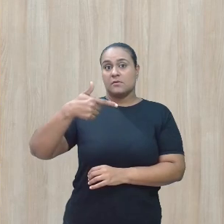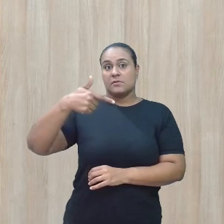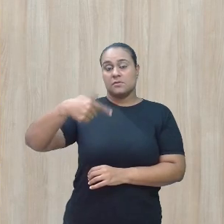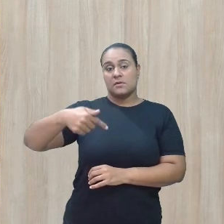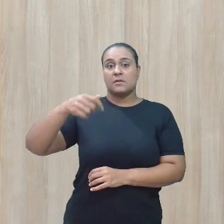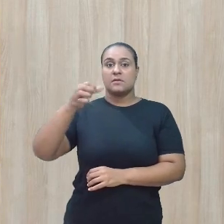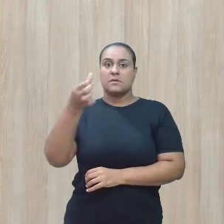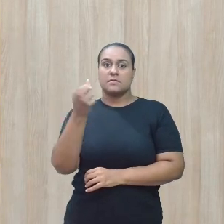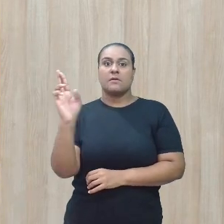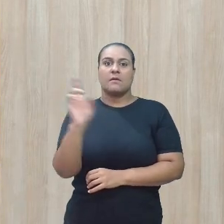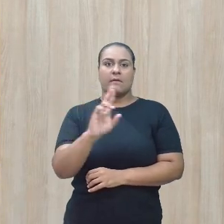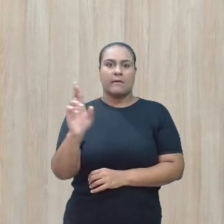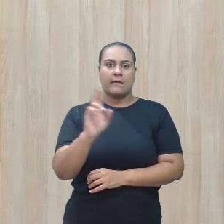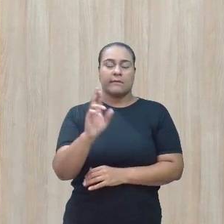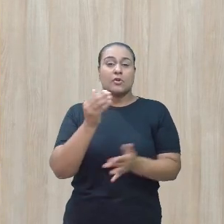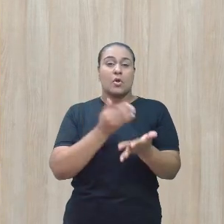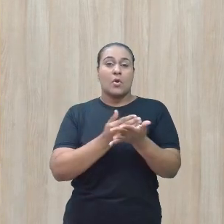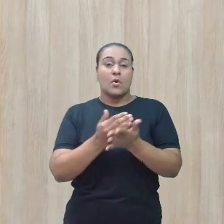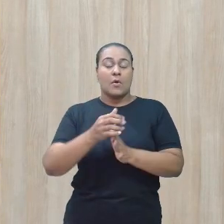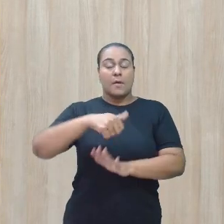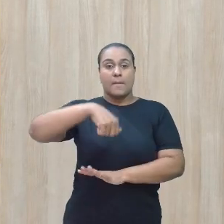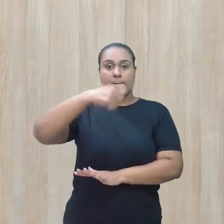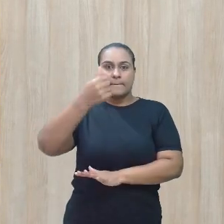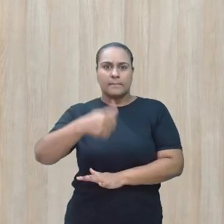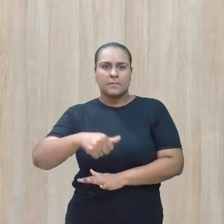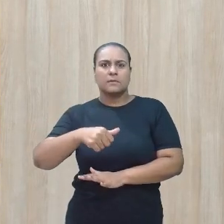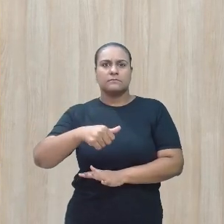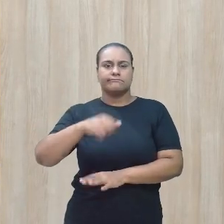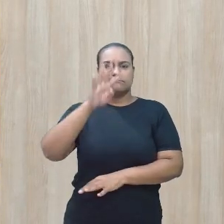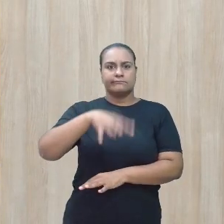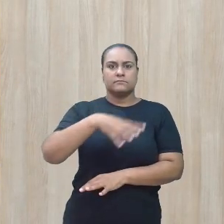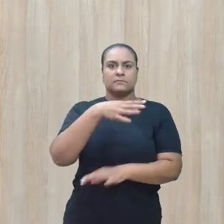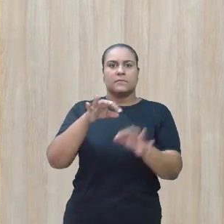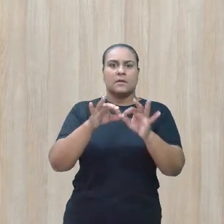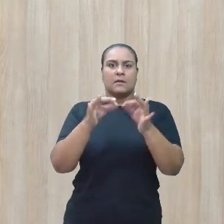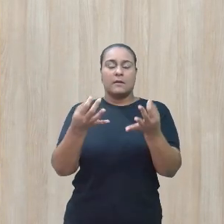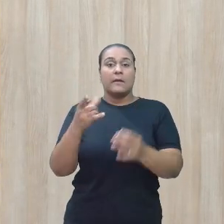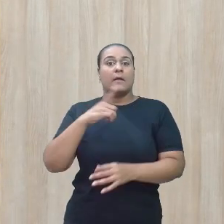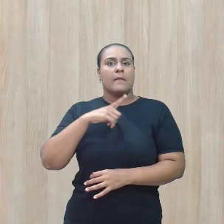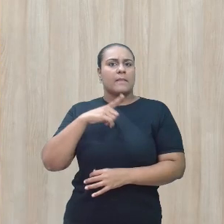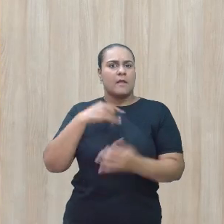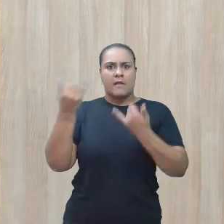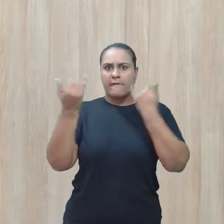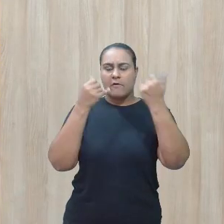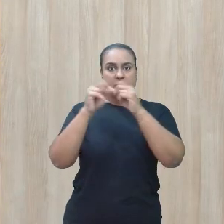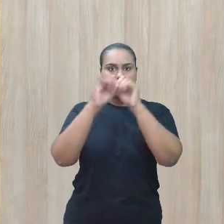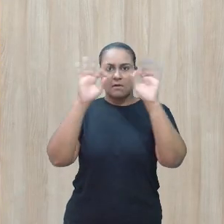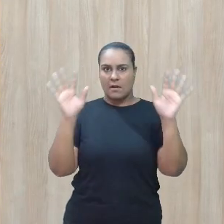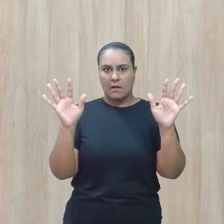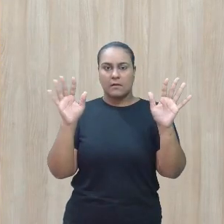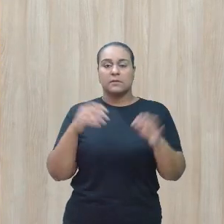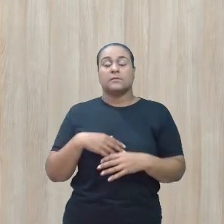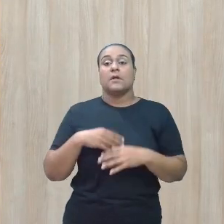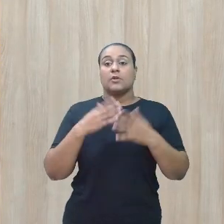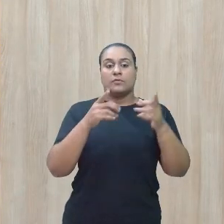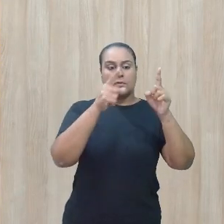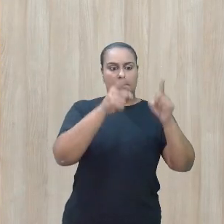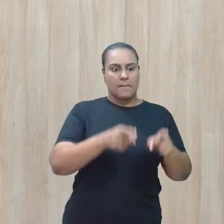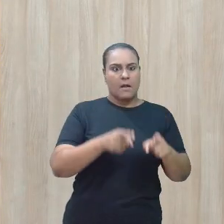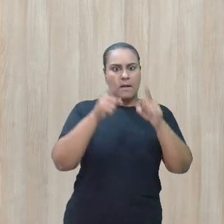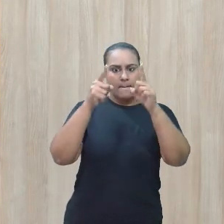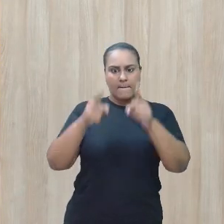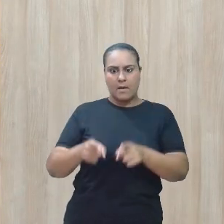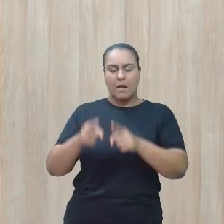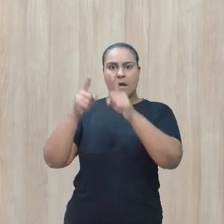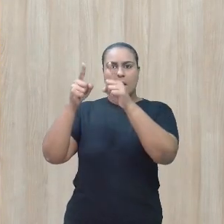276. Então, quando a gente começa a analisar as tabelas simples, elas têm as informações diretas. Todas as informações dessa coluna,